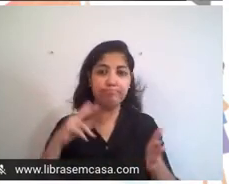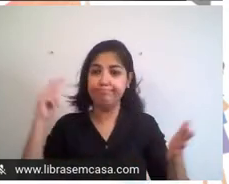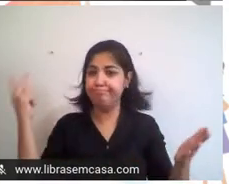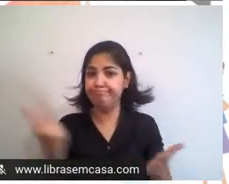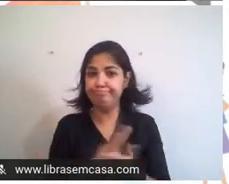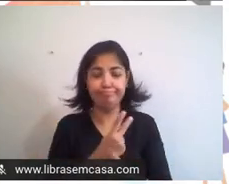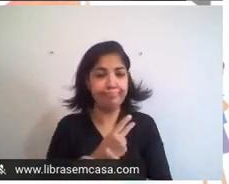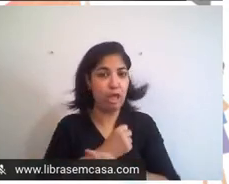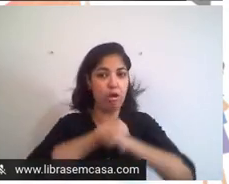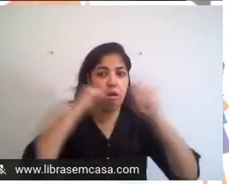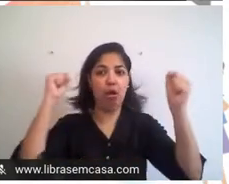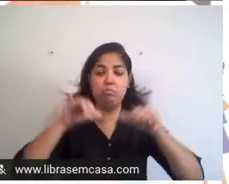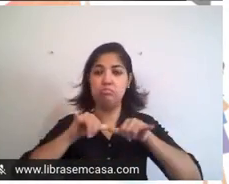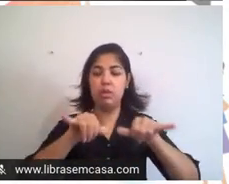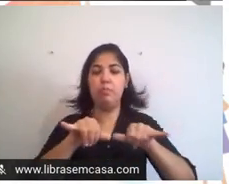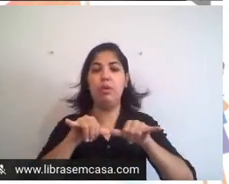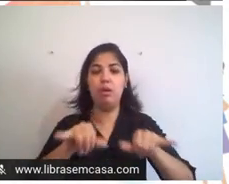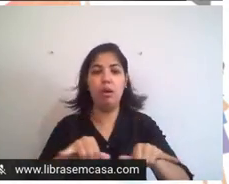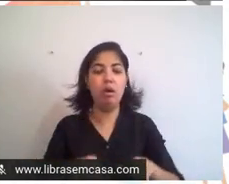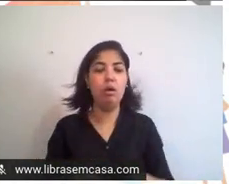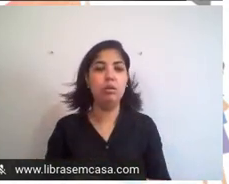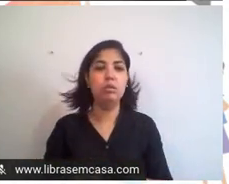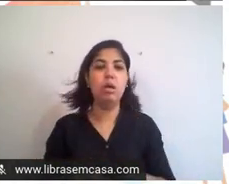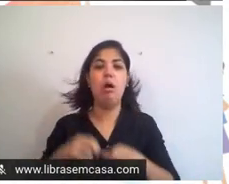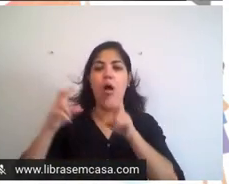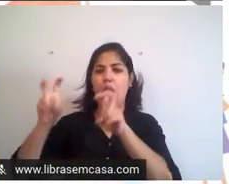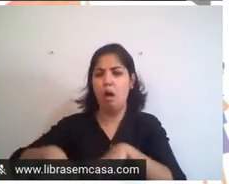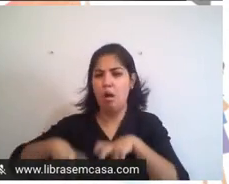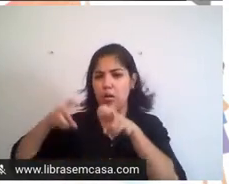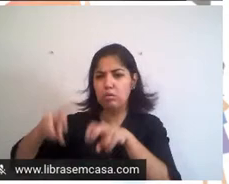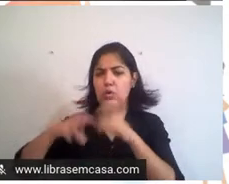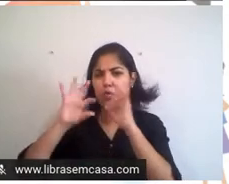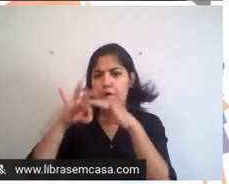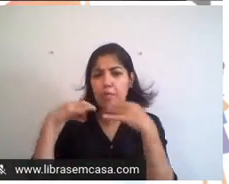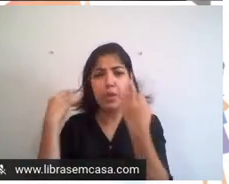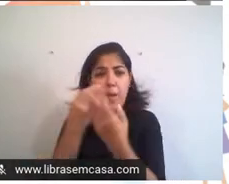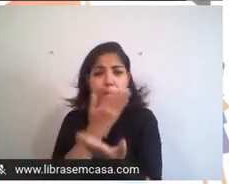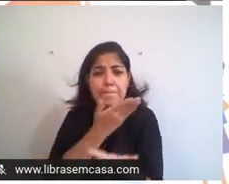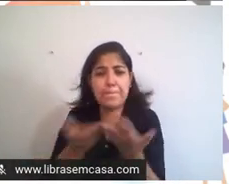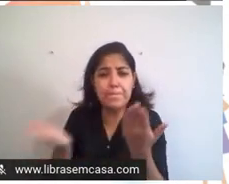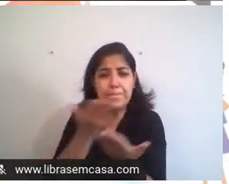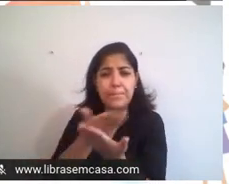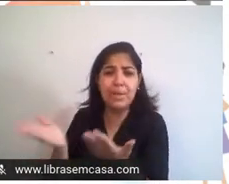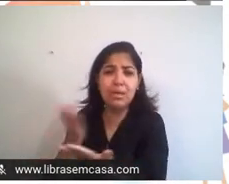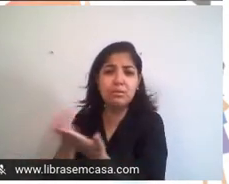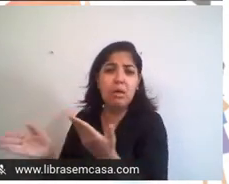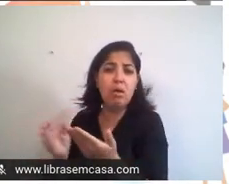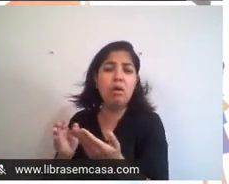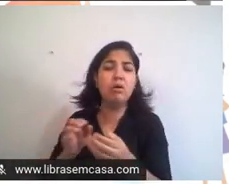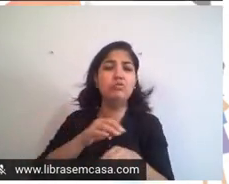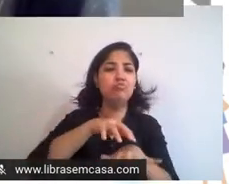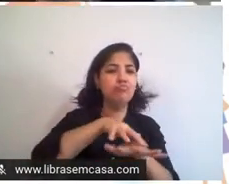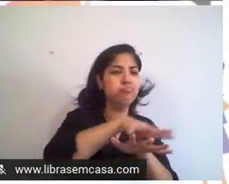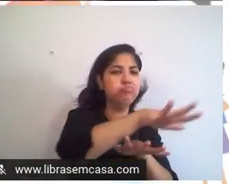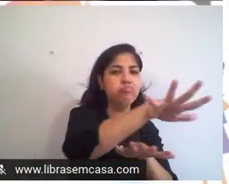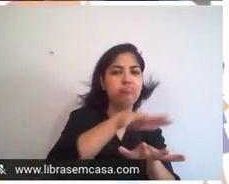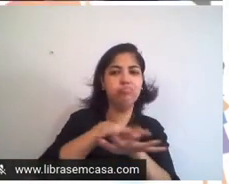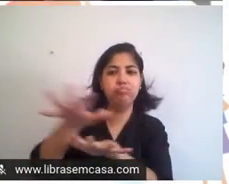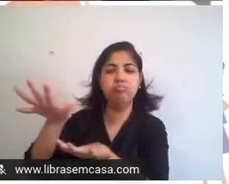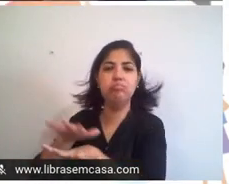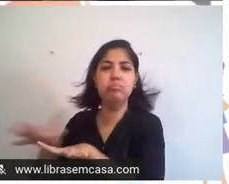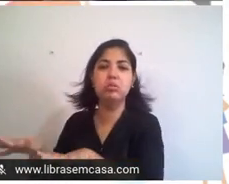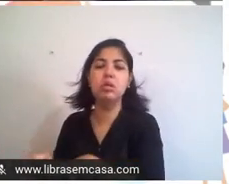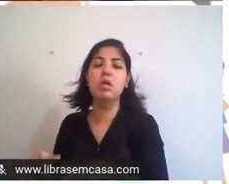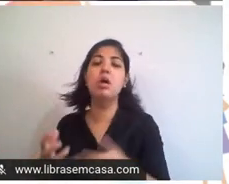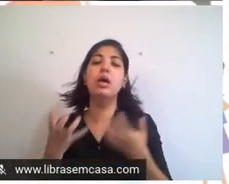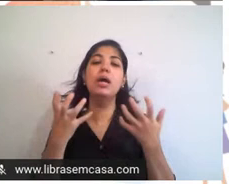muito durante esse período, enquanto agricultores familiares muitas vezes perderam os canais de distribuição que eles tinham, né? Então, eu queria